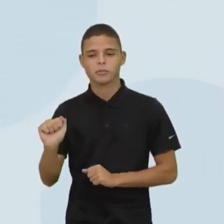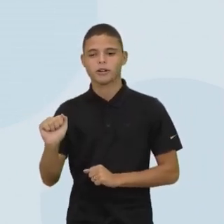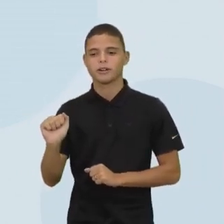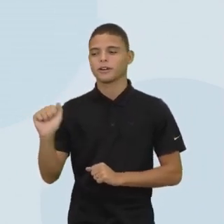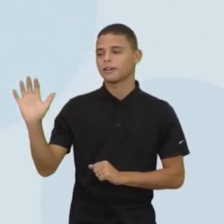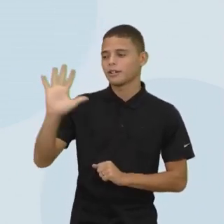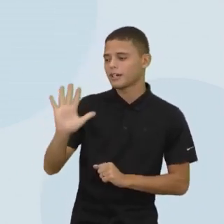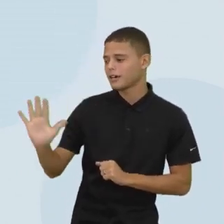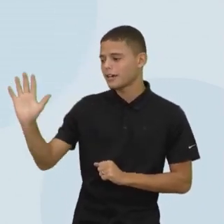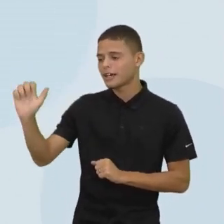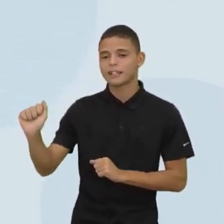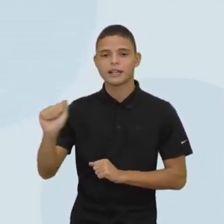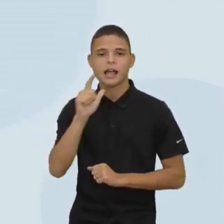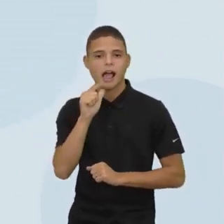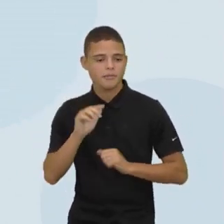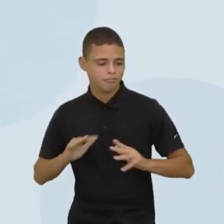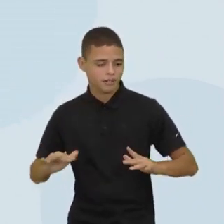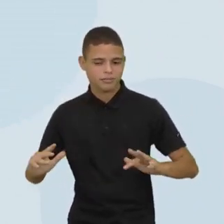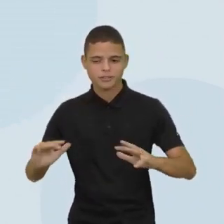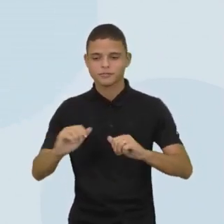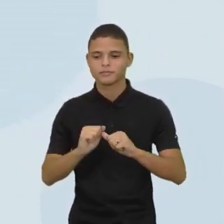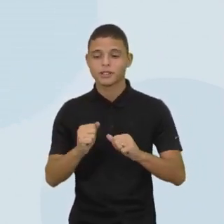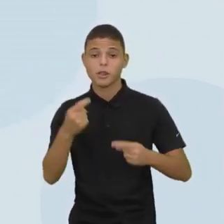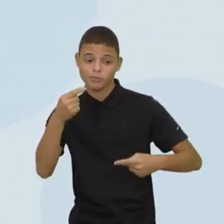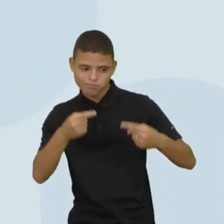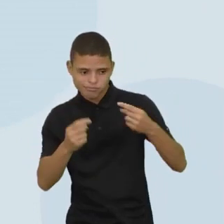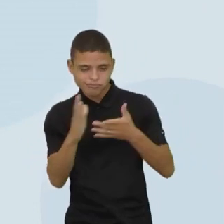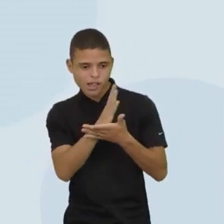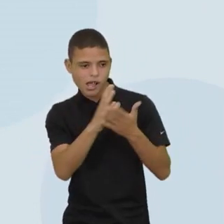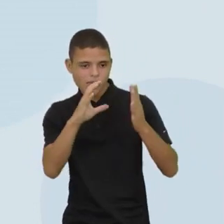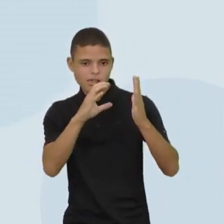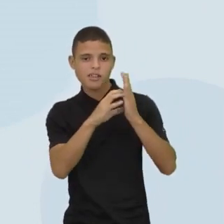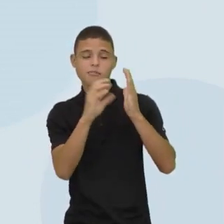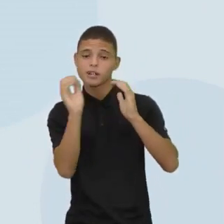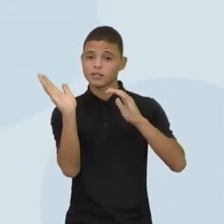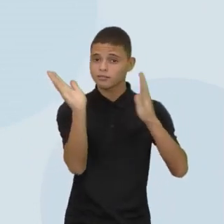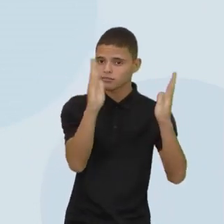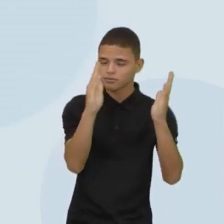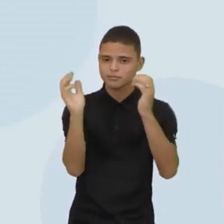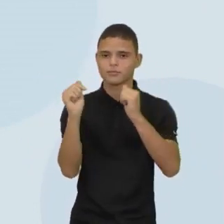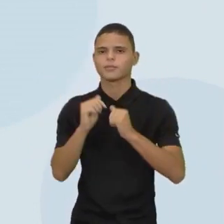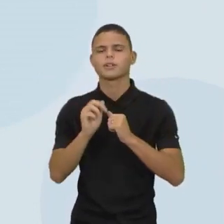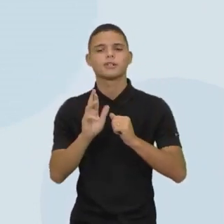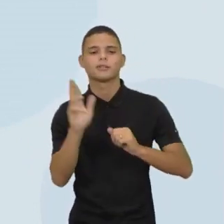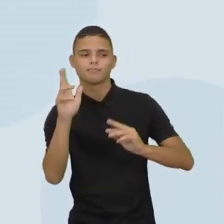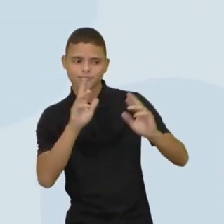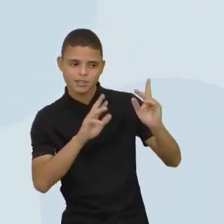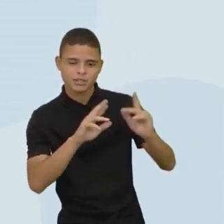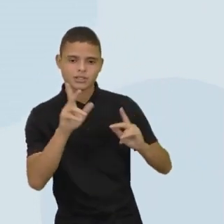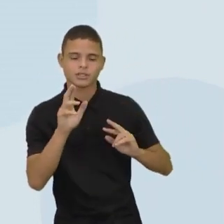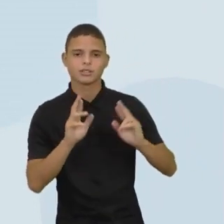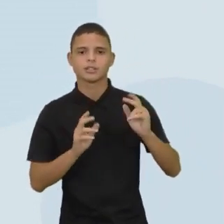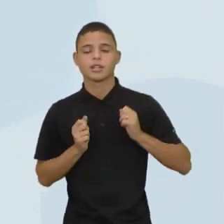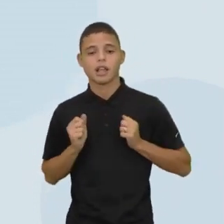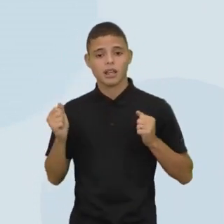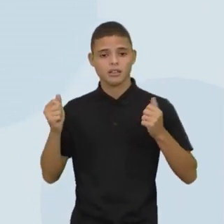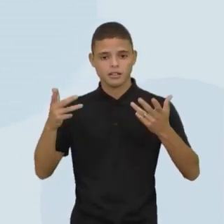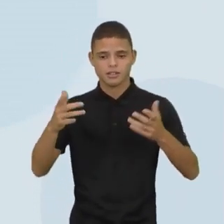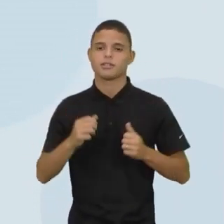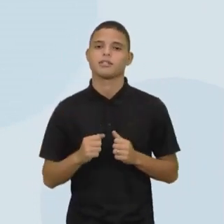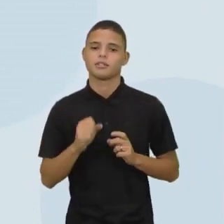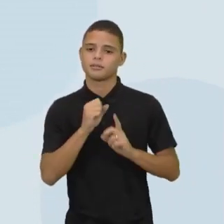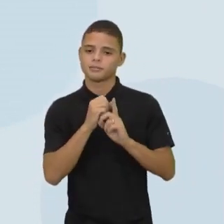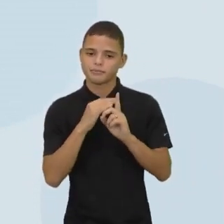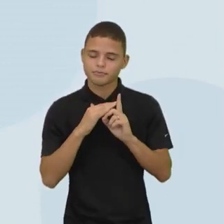da Oceania. E discutir os impactos socioambientais decorrentes de diferentes atividades